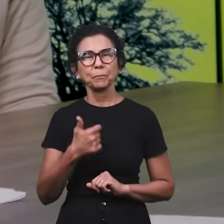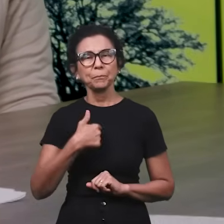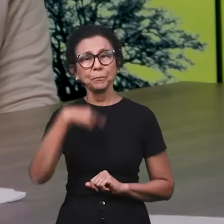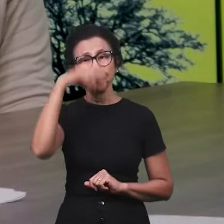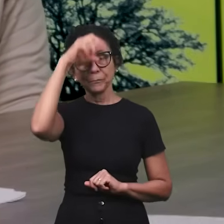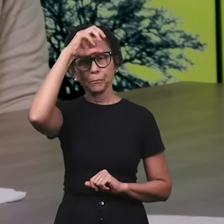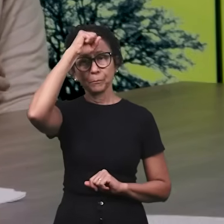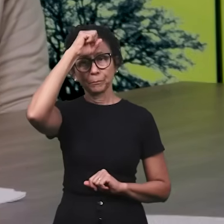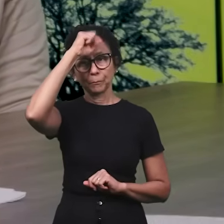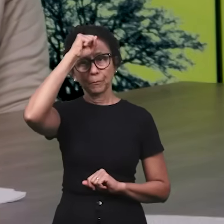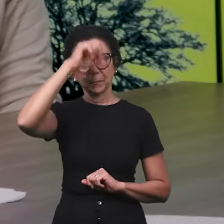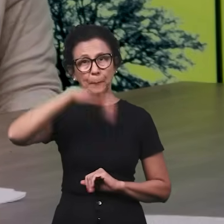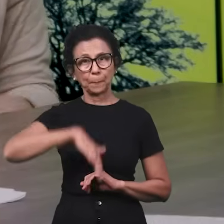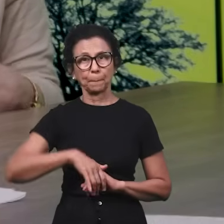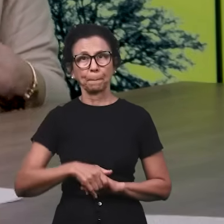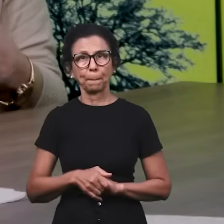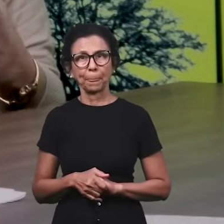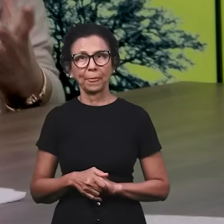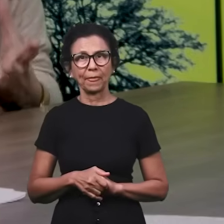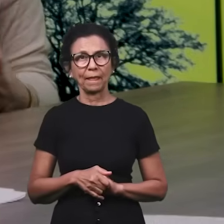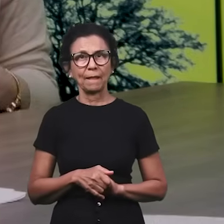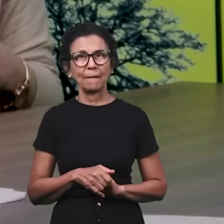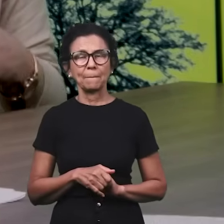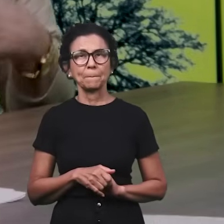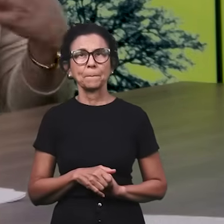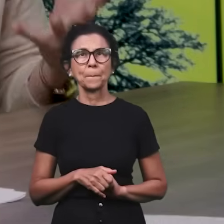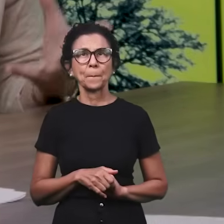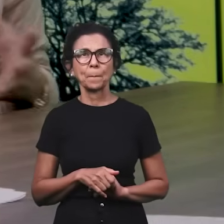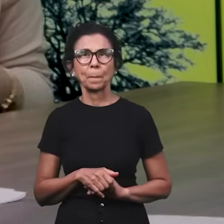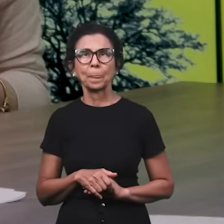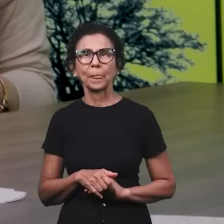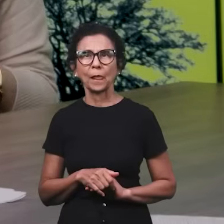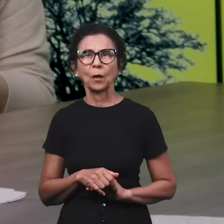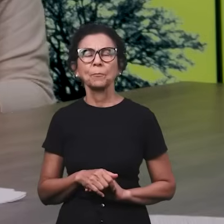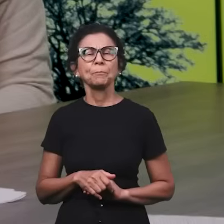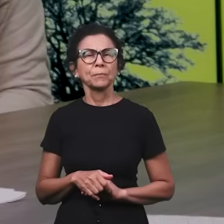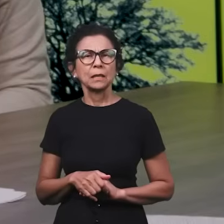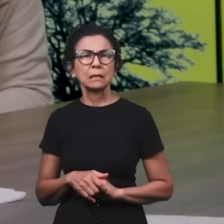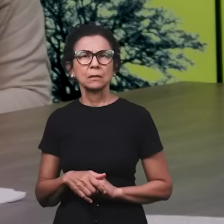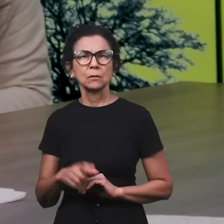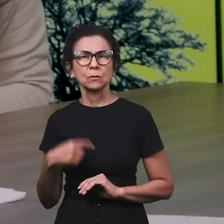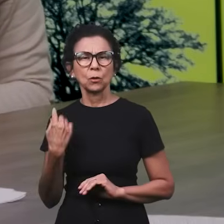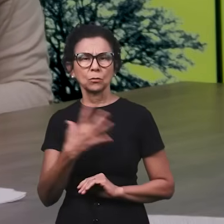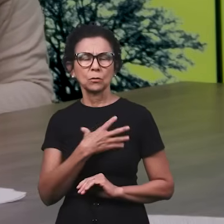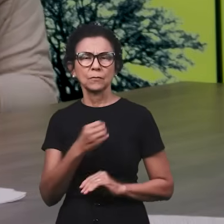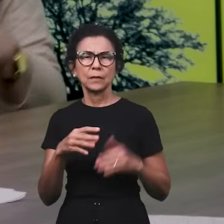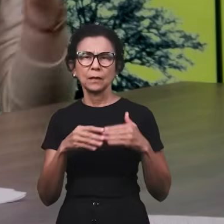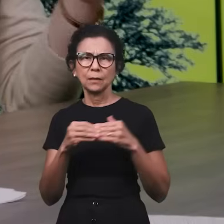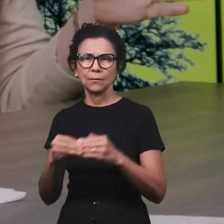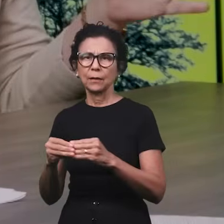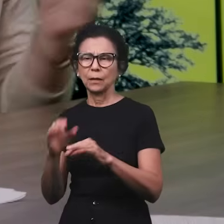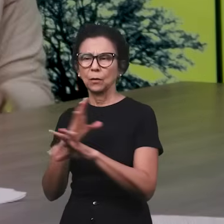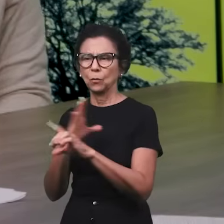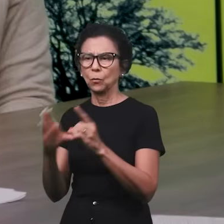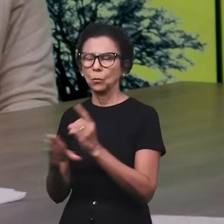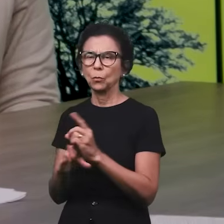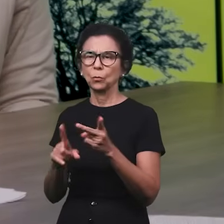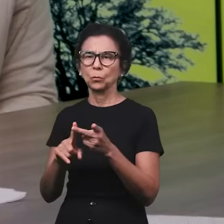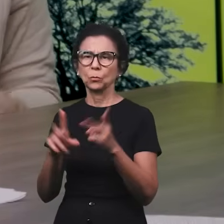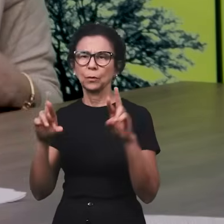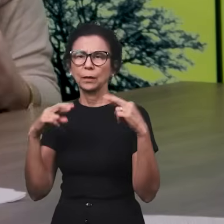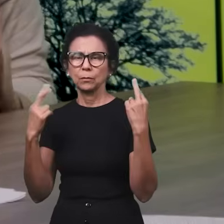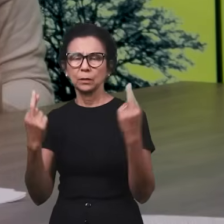que nós devemos levar os nossos filhos aos cultos, às reuniões, batismo e